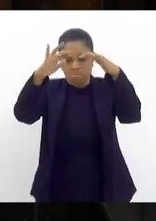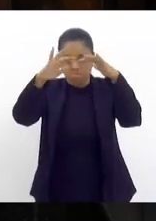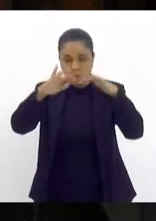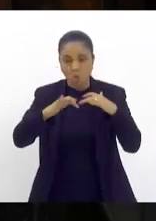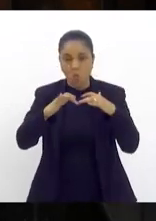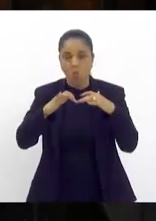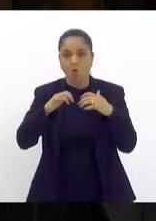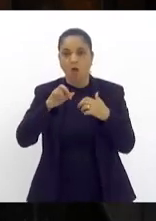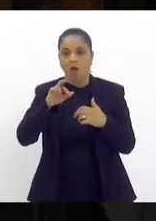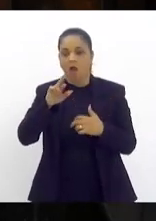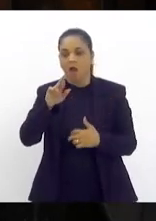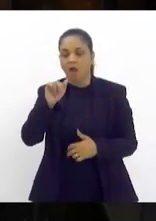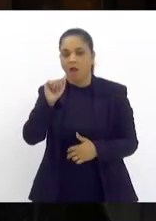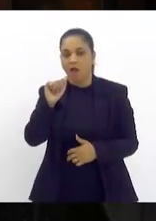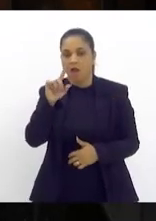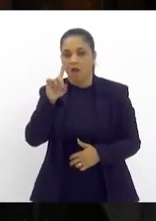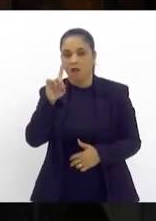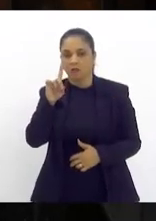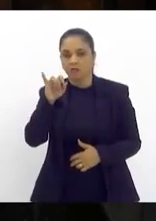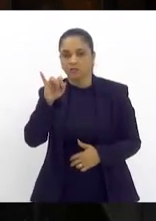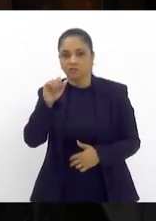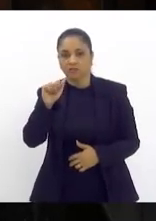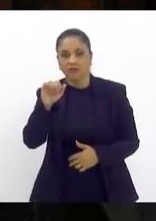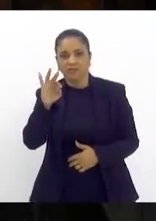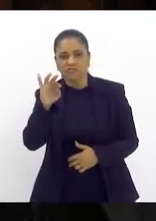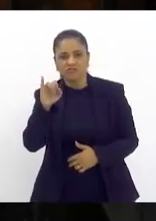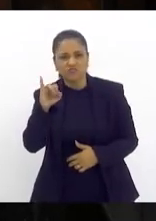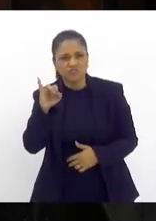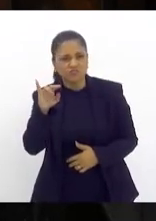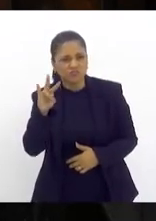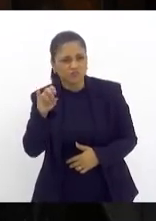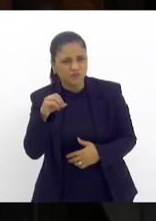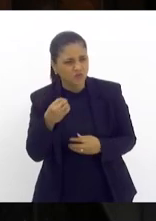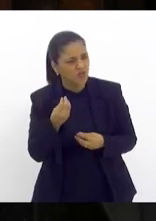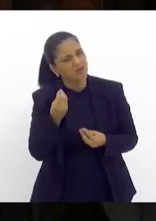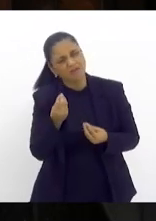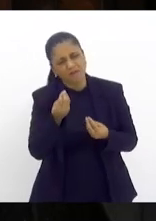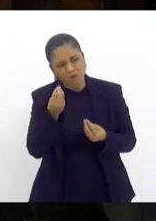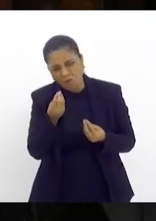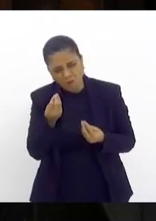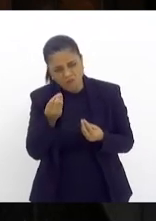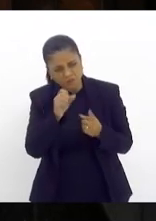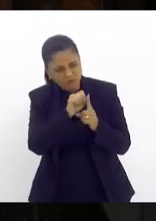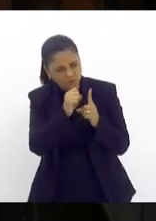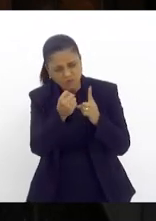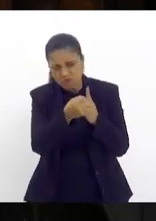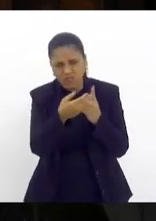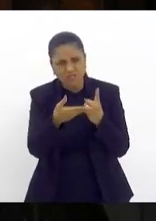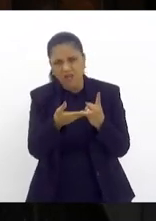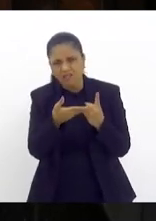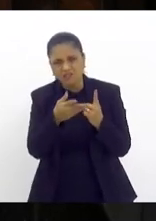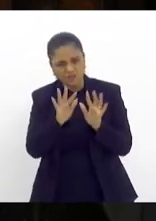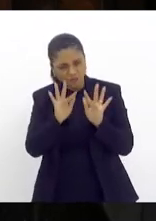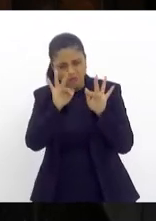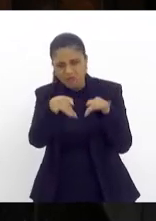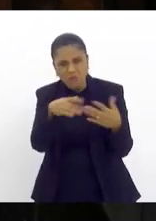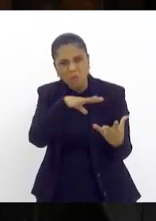isso. Que sociedade é essa? É a sociedade do fim do